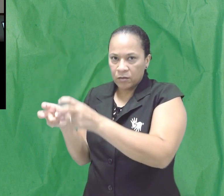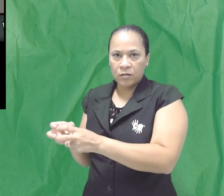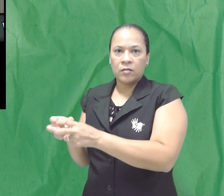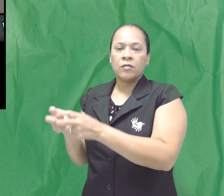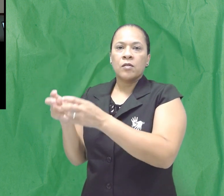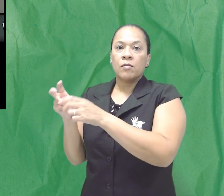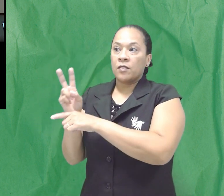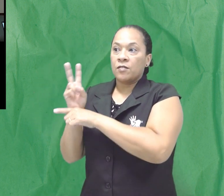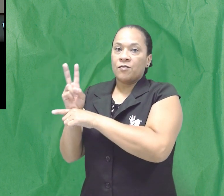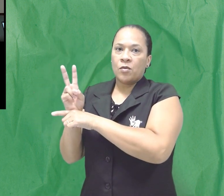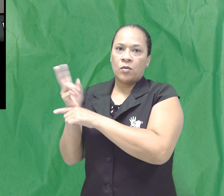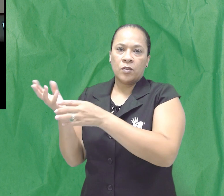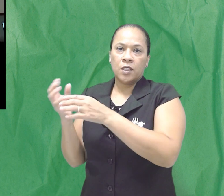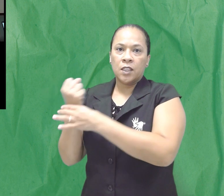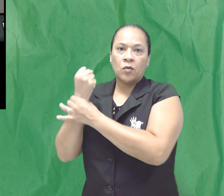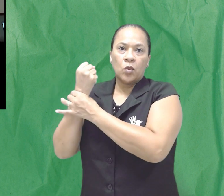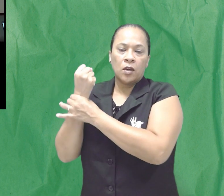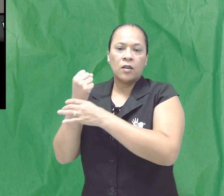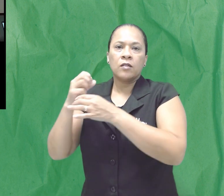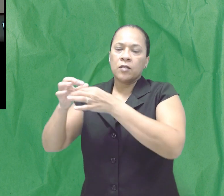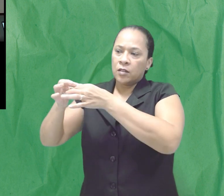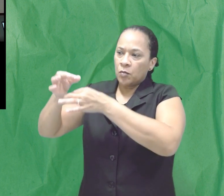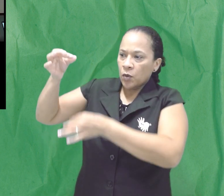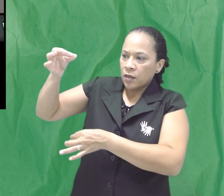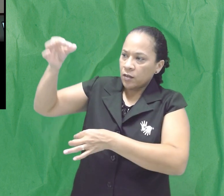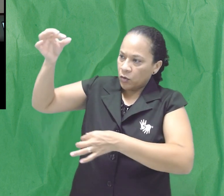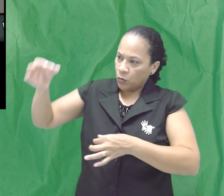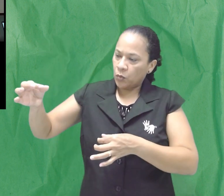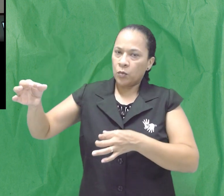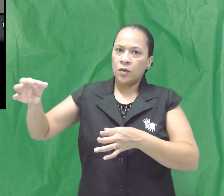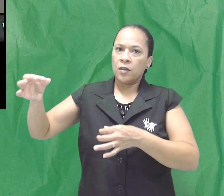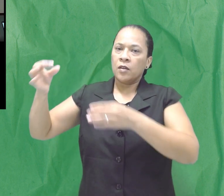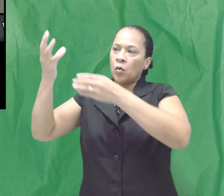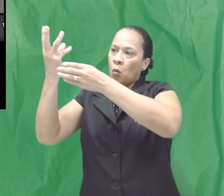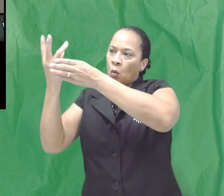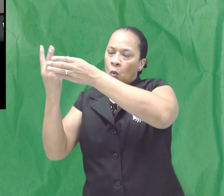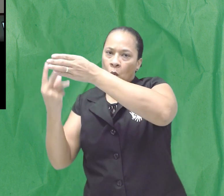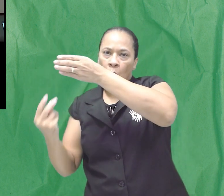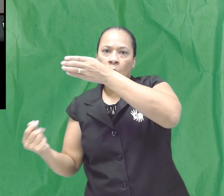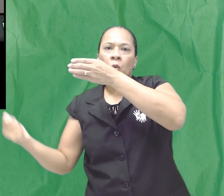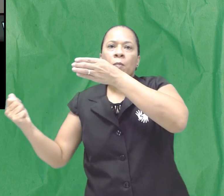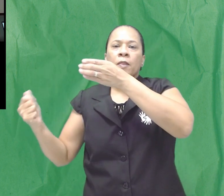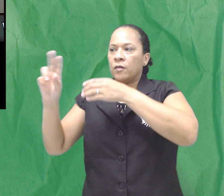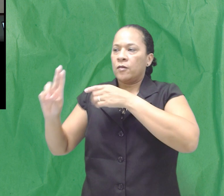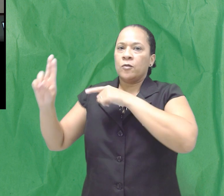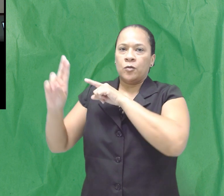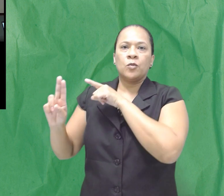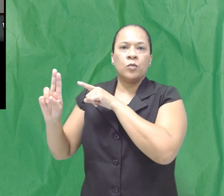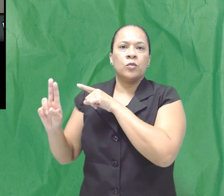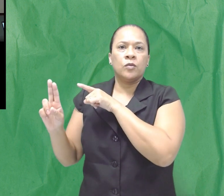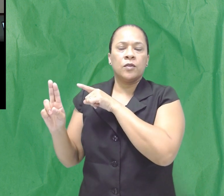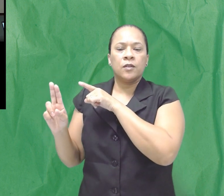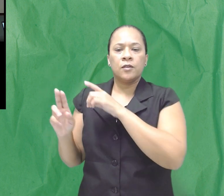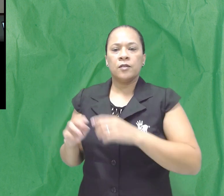especificamente buretas, funil de analítico, né, durante processos de filtração. Tá? Então, a gente utiliza essas hastes